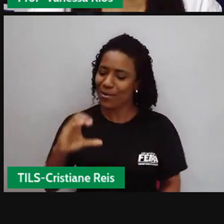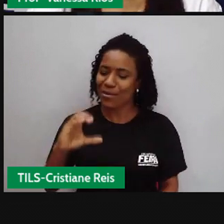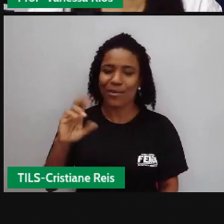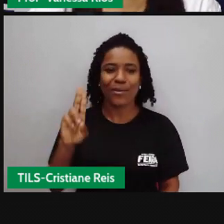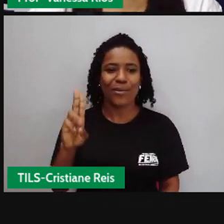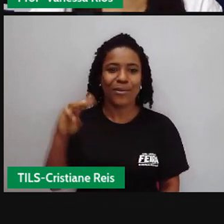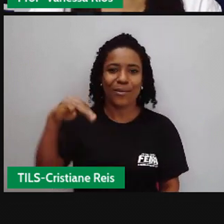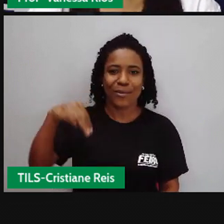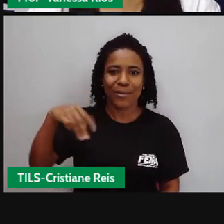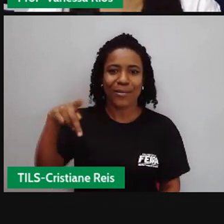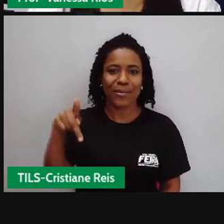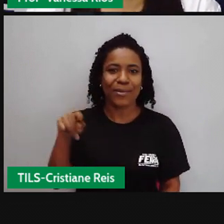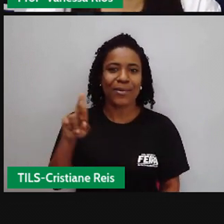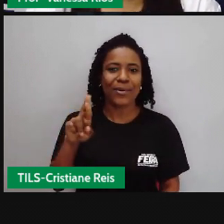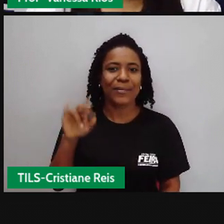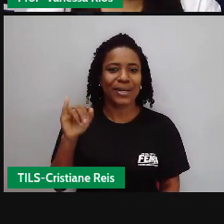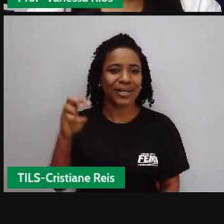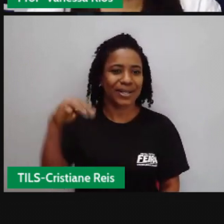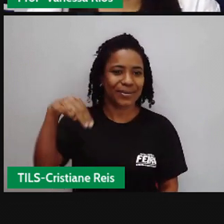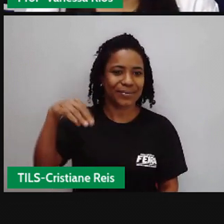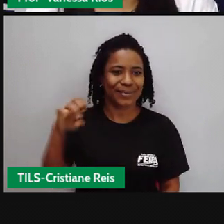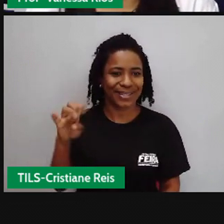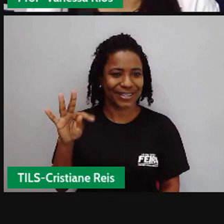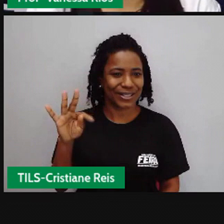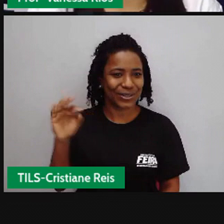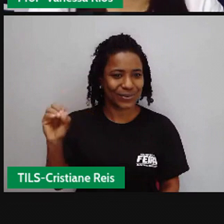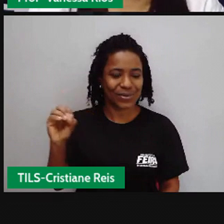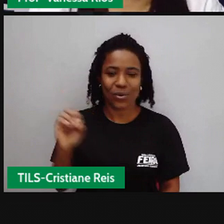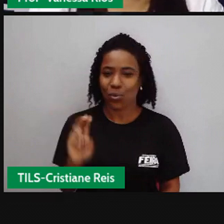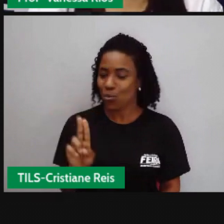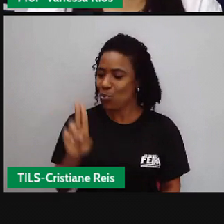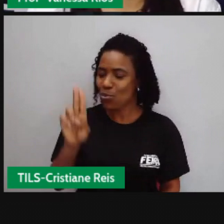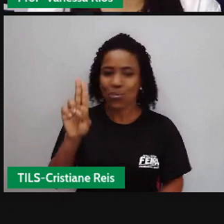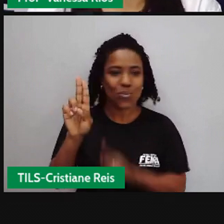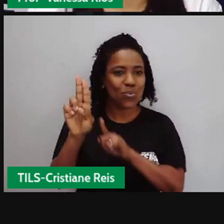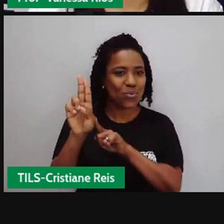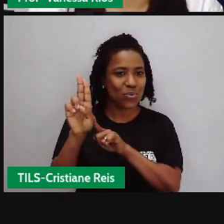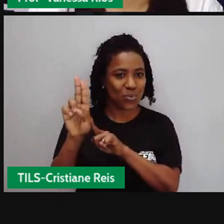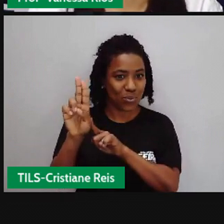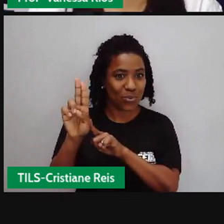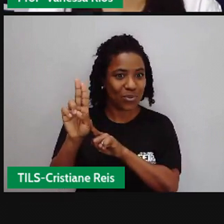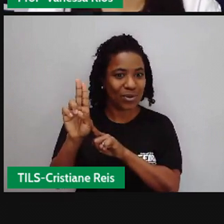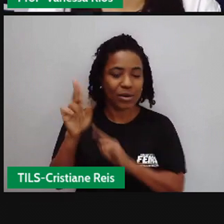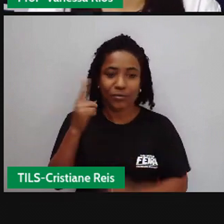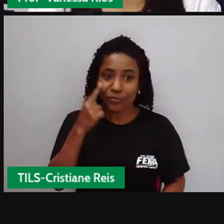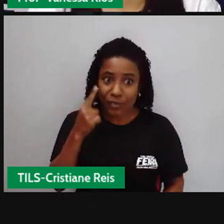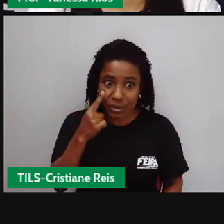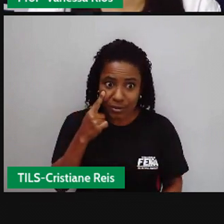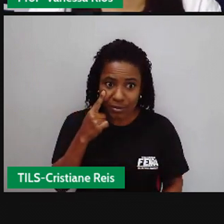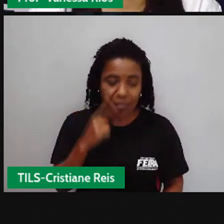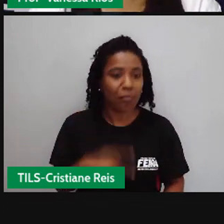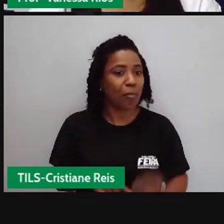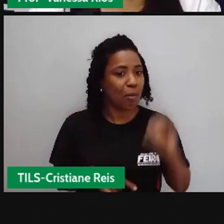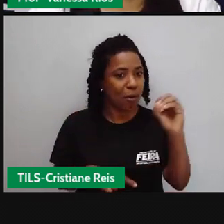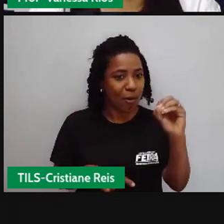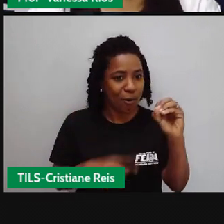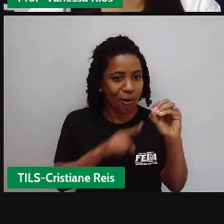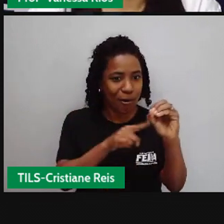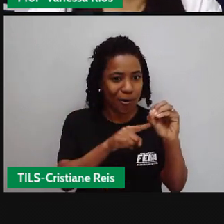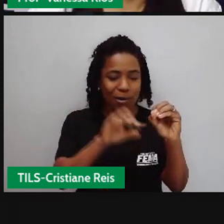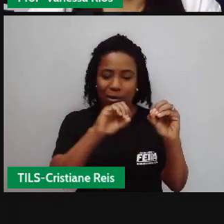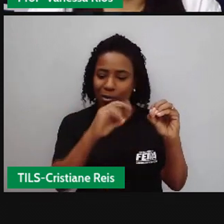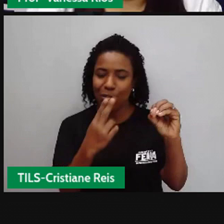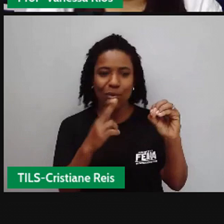U. Perceberam aí que apenas a diferença de uma letra, né? Da O e da U, faz com que o significado da